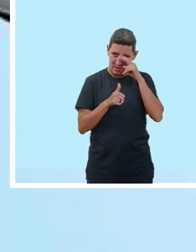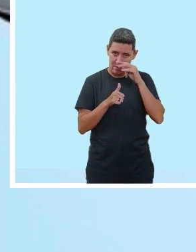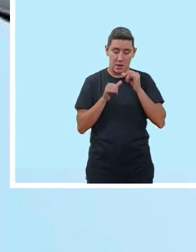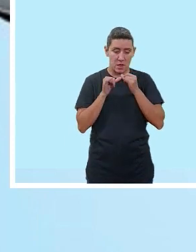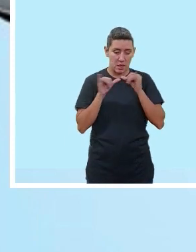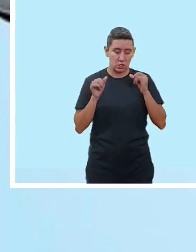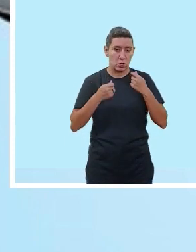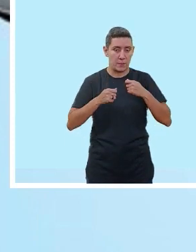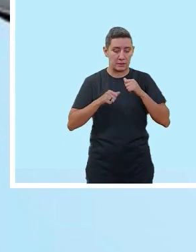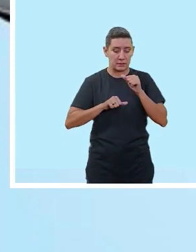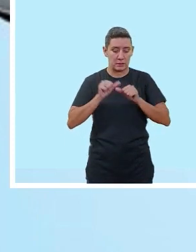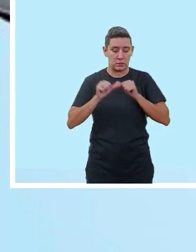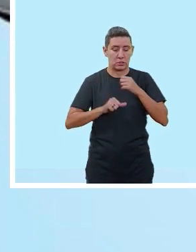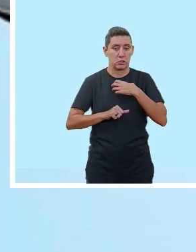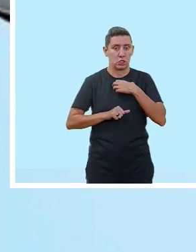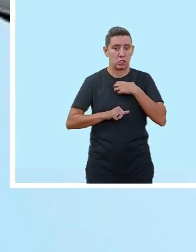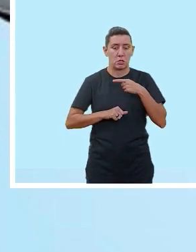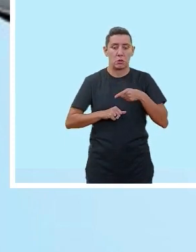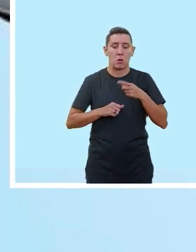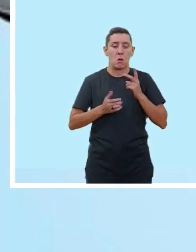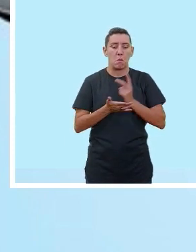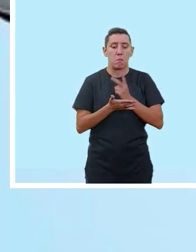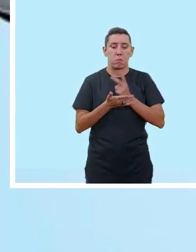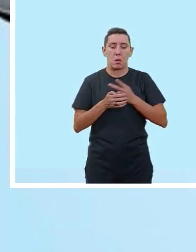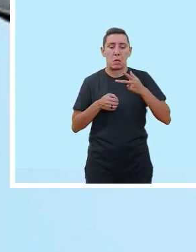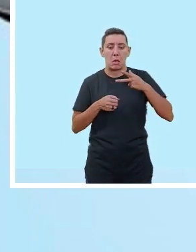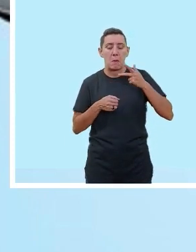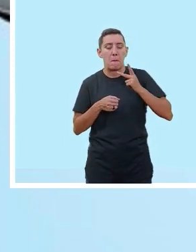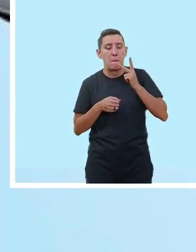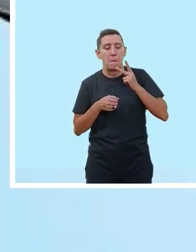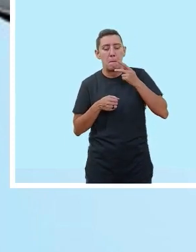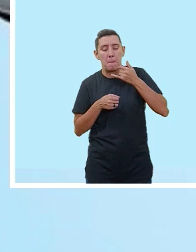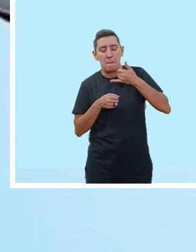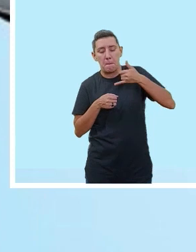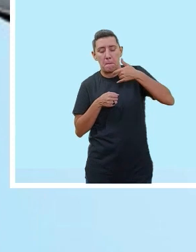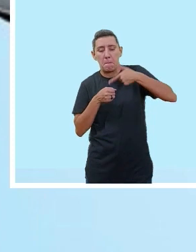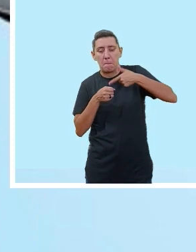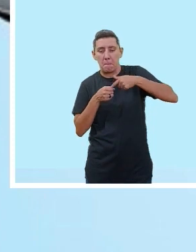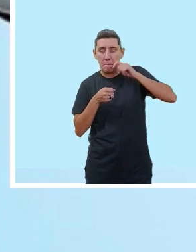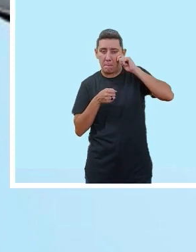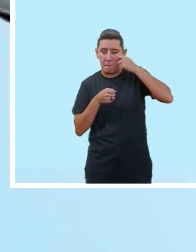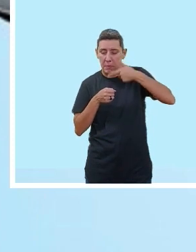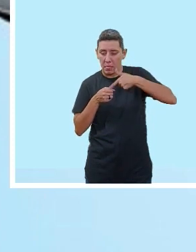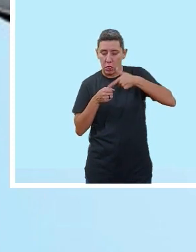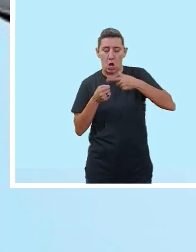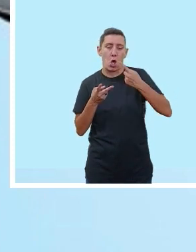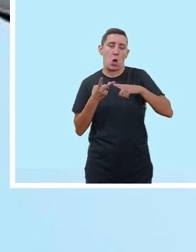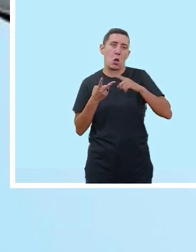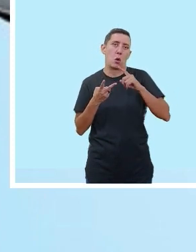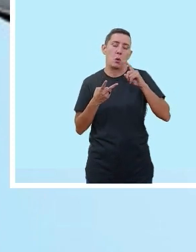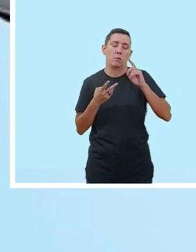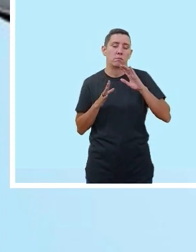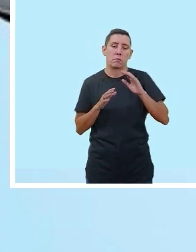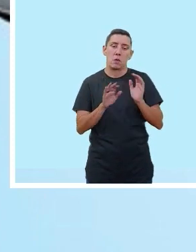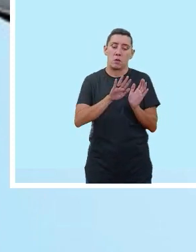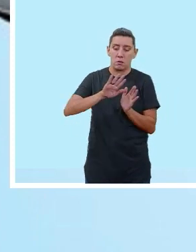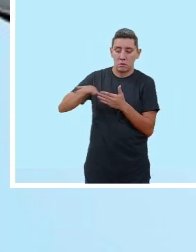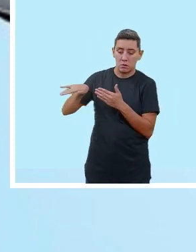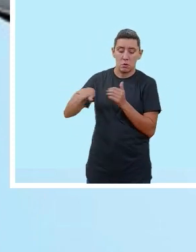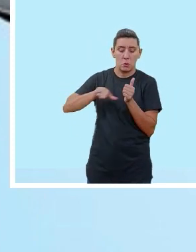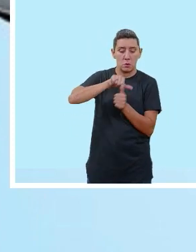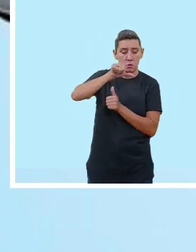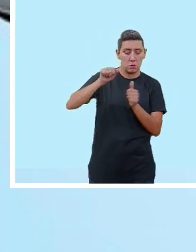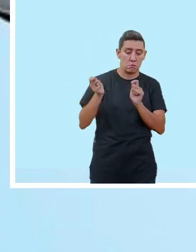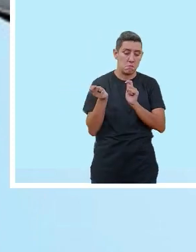que trabalhar com fontes de geração de energia elétrica renováveis. Solar, eólica.